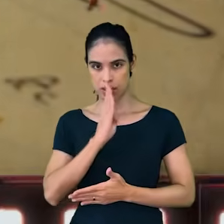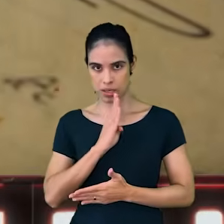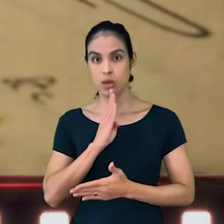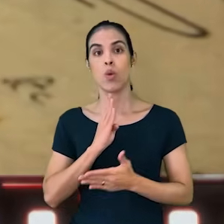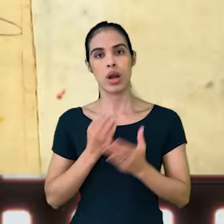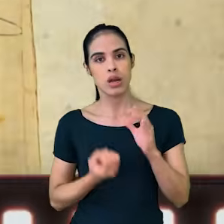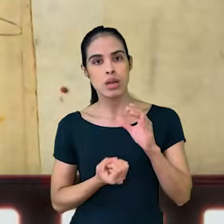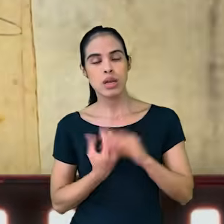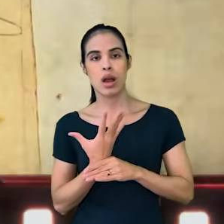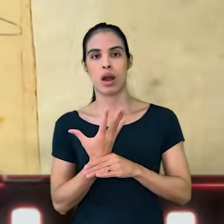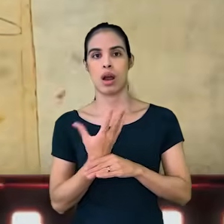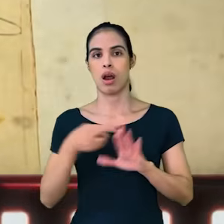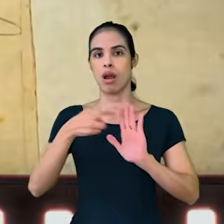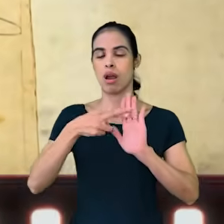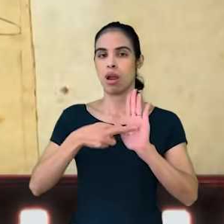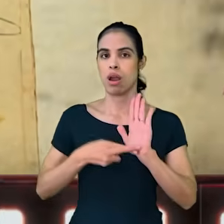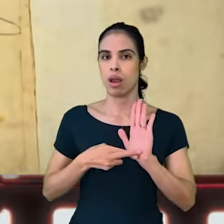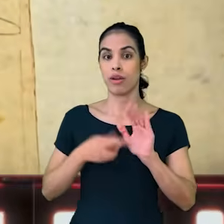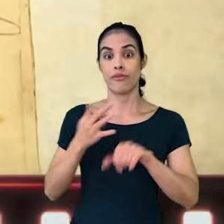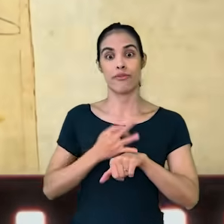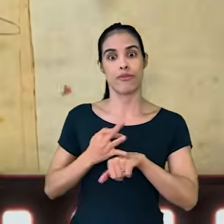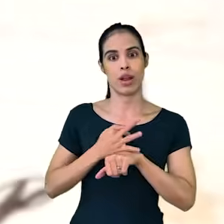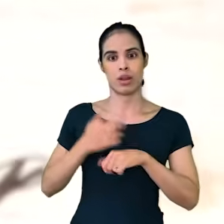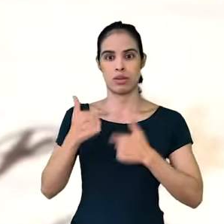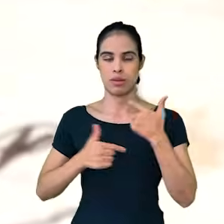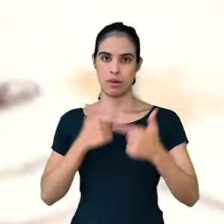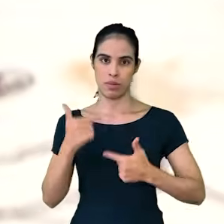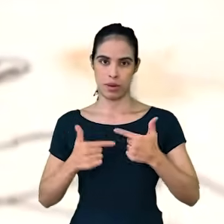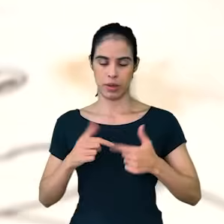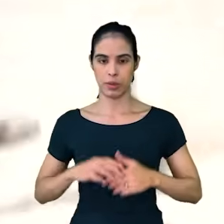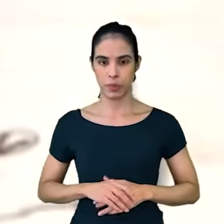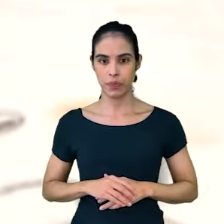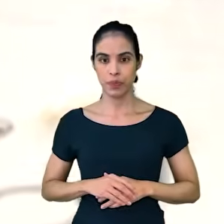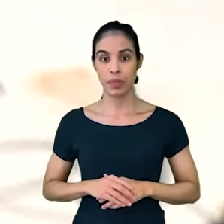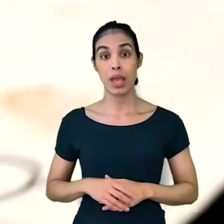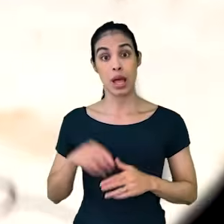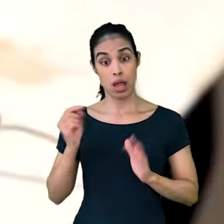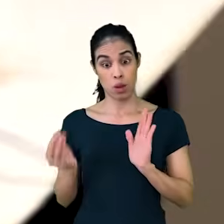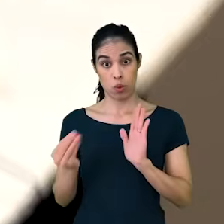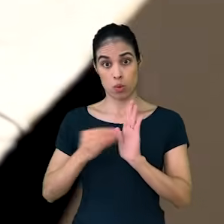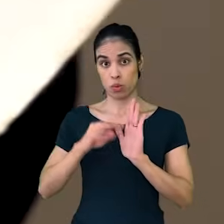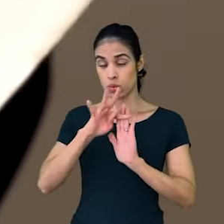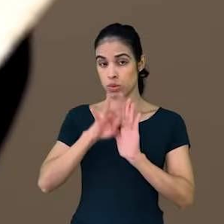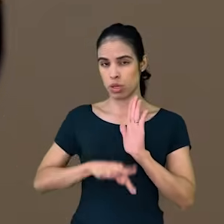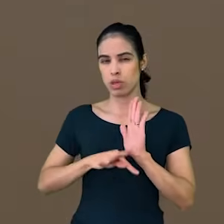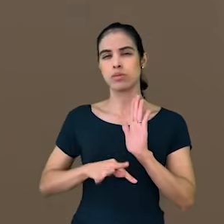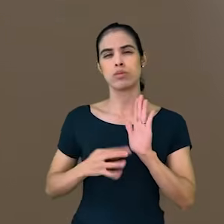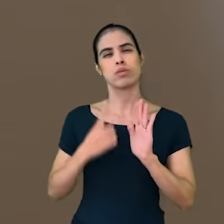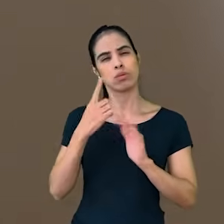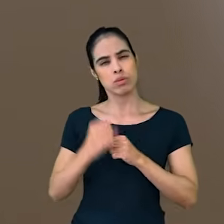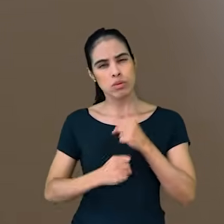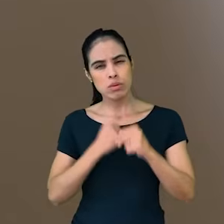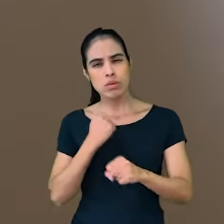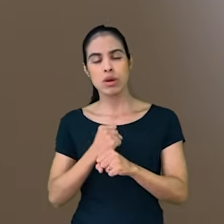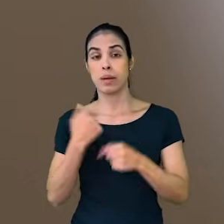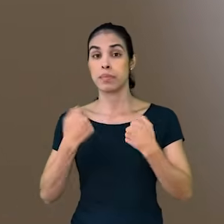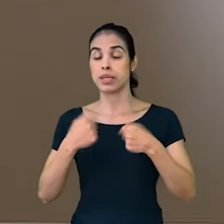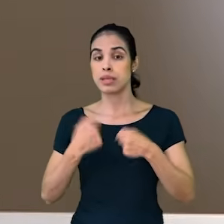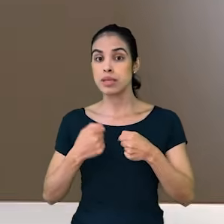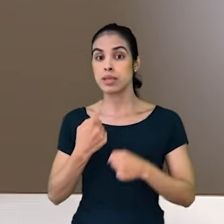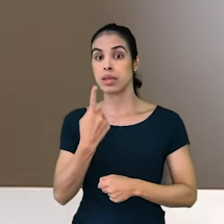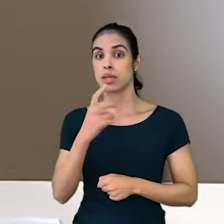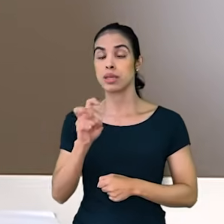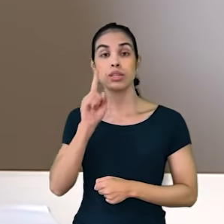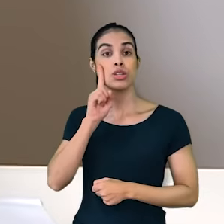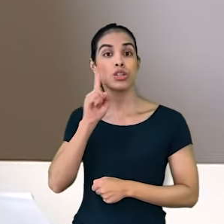Estado brasileiro a criar um regulamento. Ele determinava que a cada ano era preciso dar 15 dias